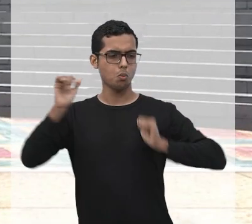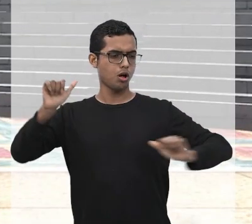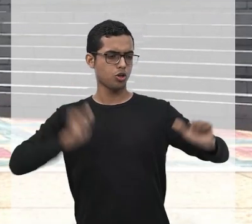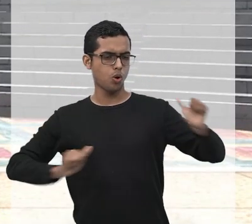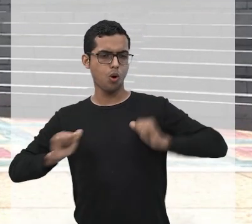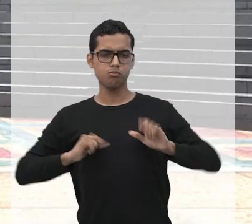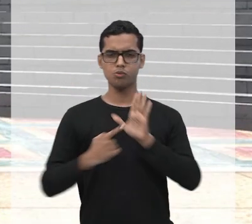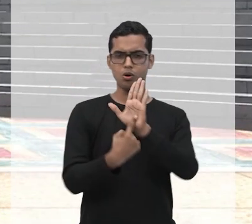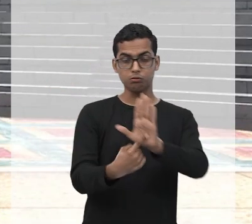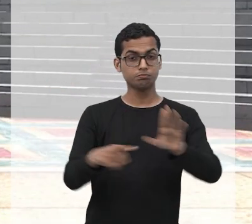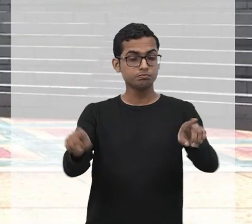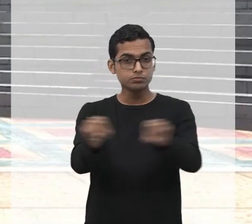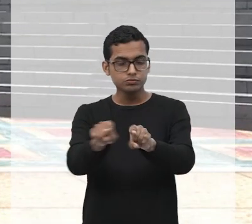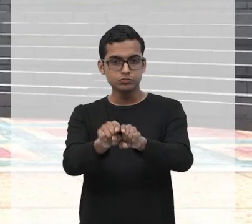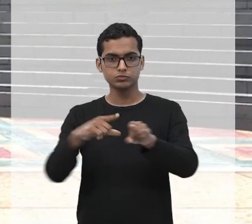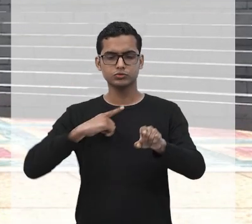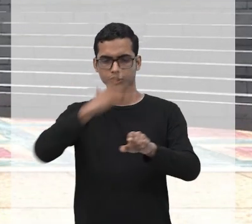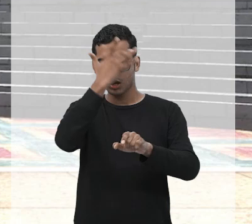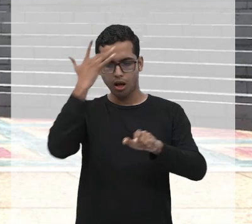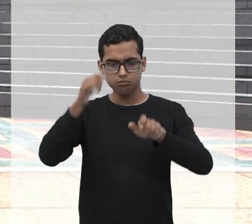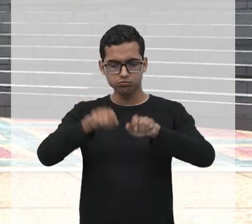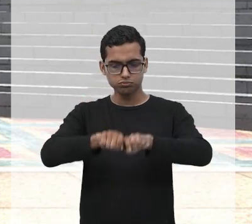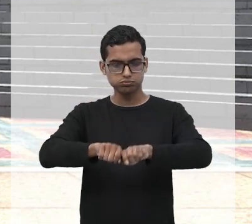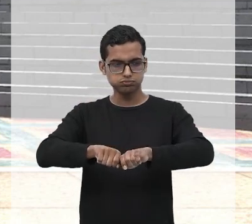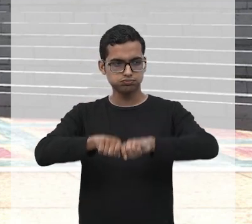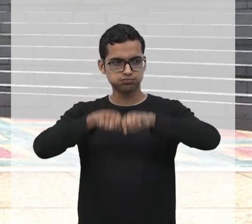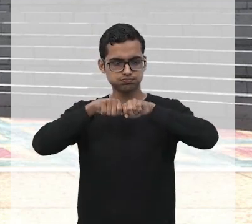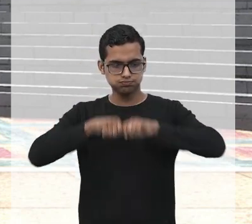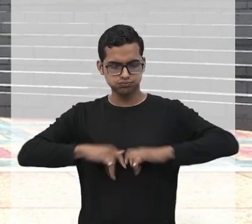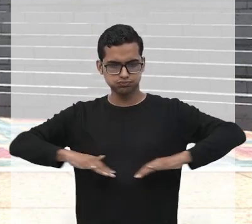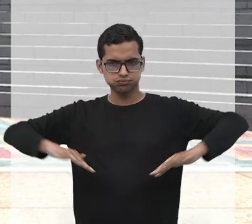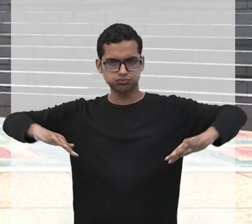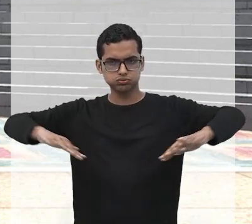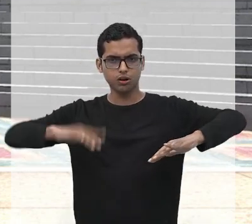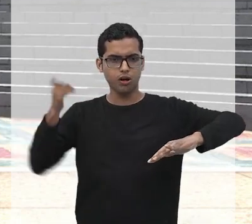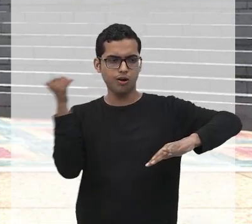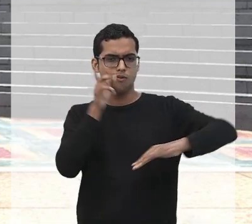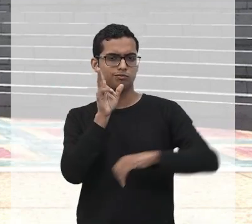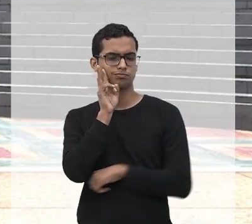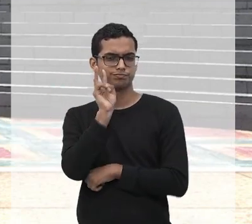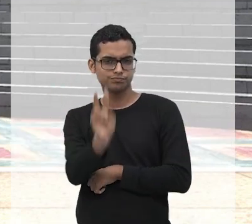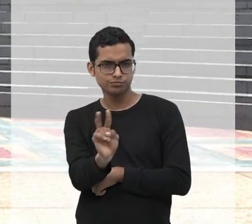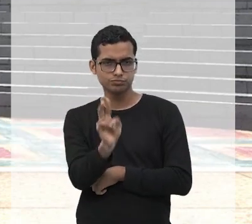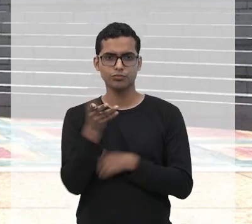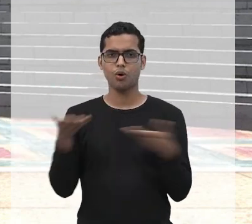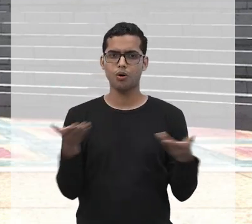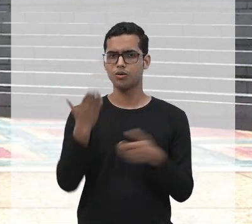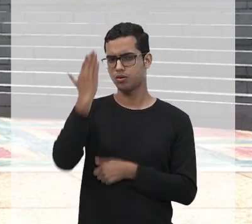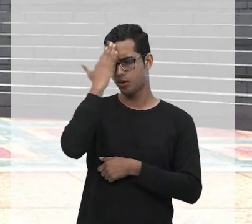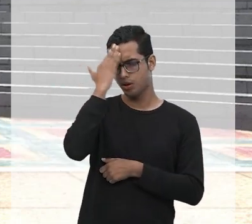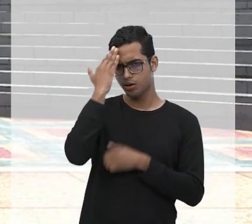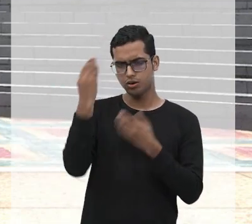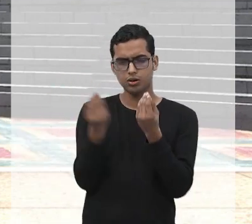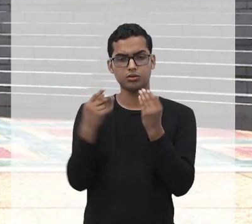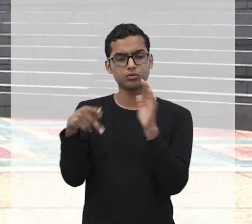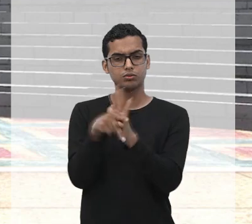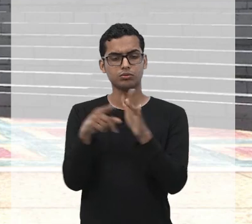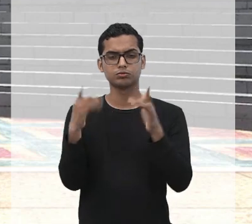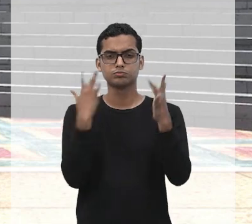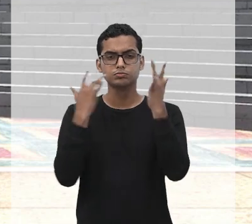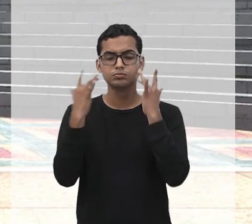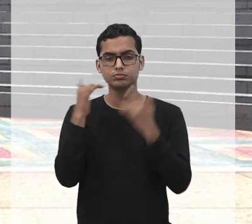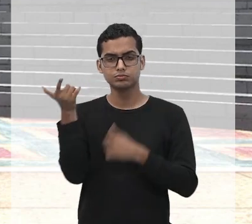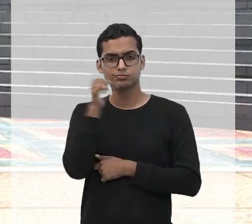redor consegue visualizar. Hoje em dia a gente já sabe que os teatros eles conseguem ter uma outra